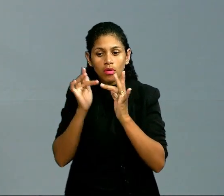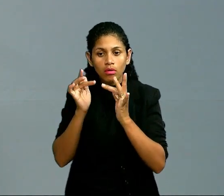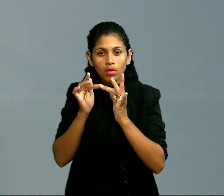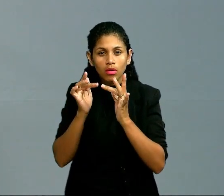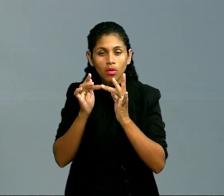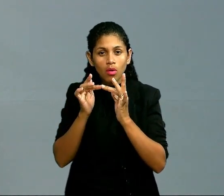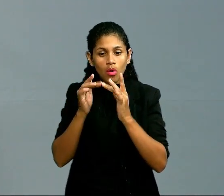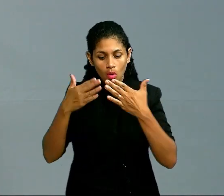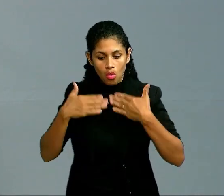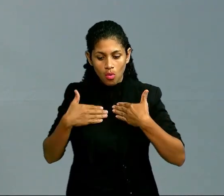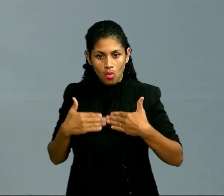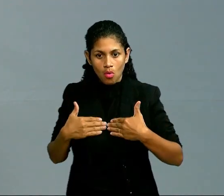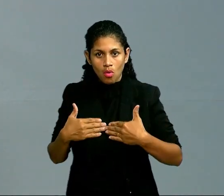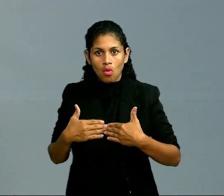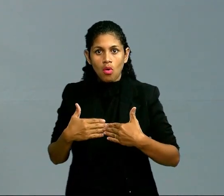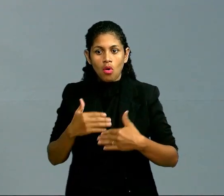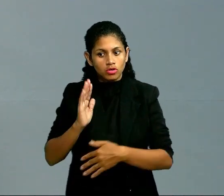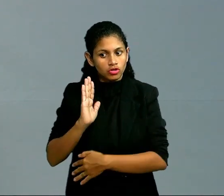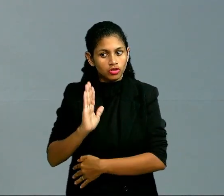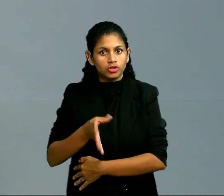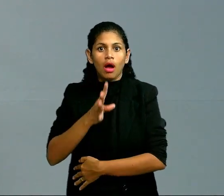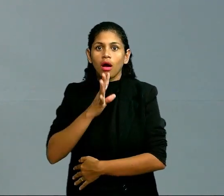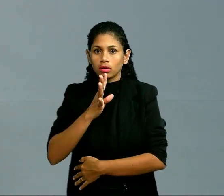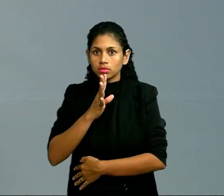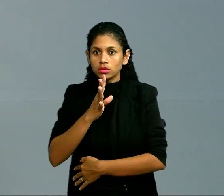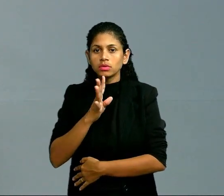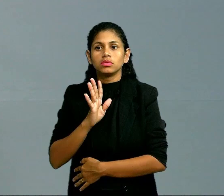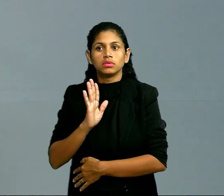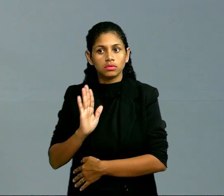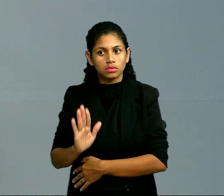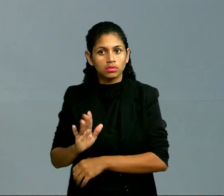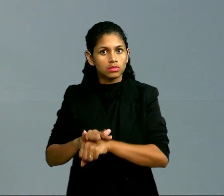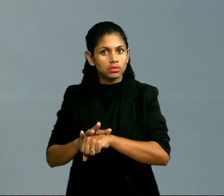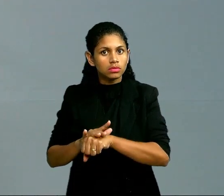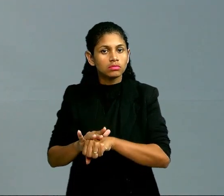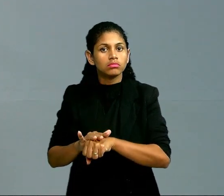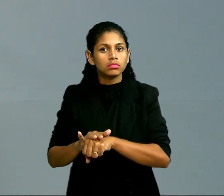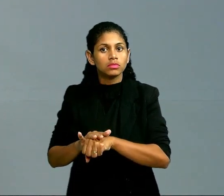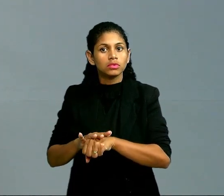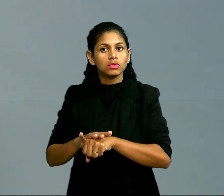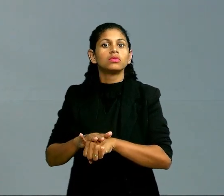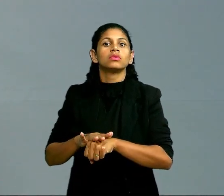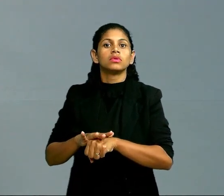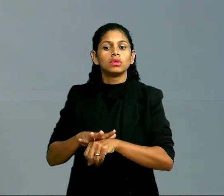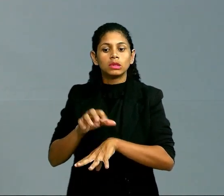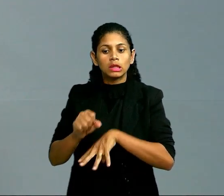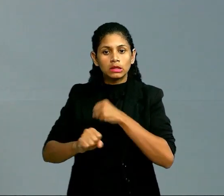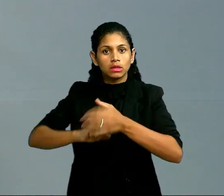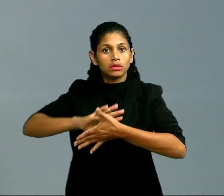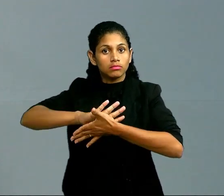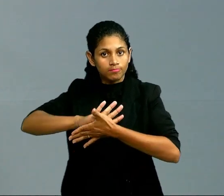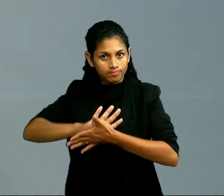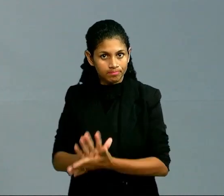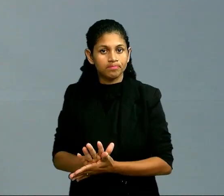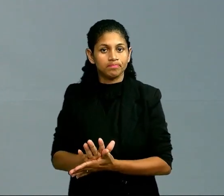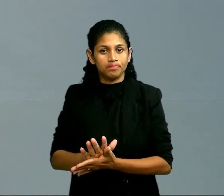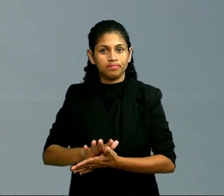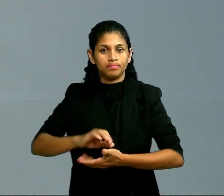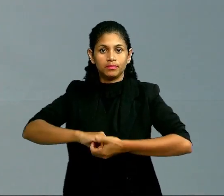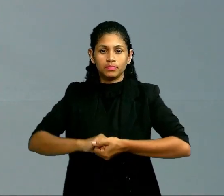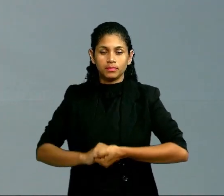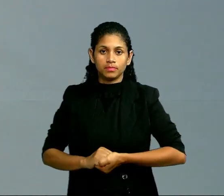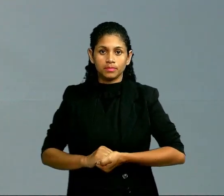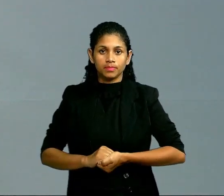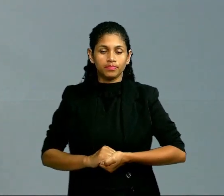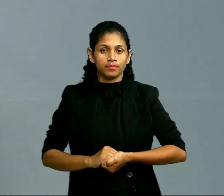reconhecer, né, opa, já conheço esse vírus, então vai estar fácil de atacar ele. então ele ataca e atua como resposta secundária, tá?